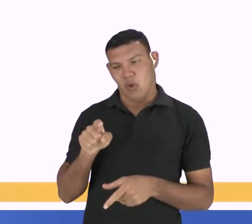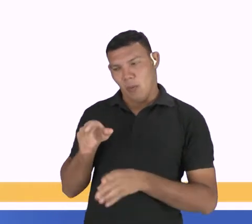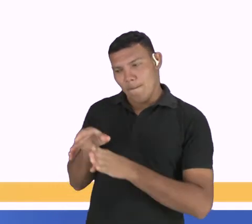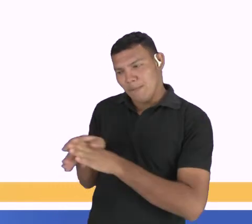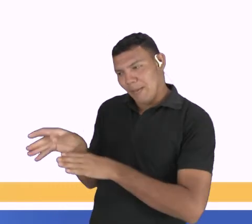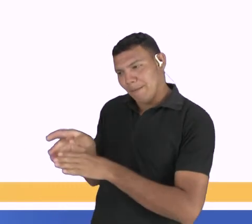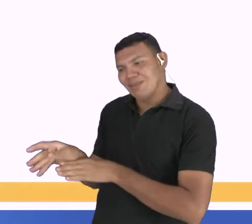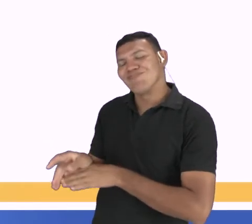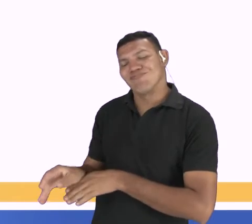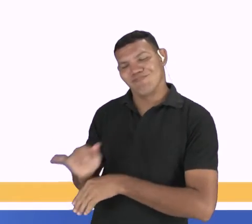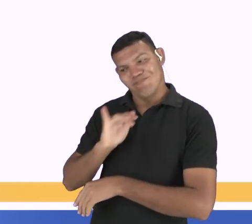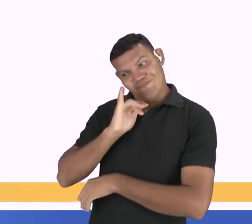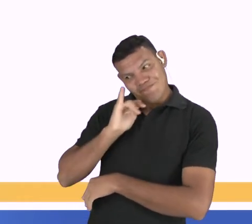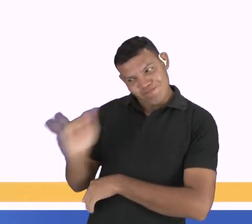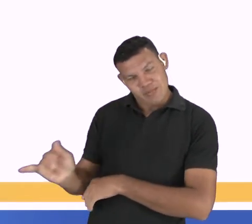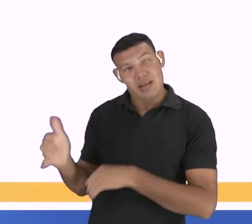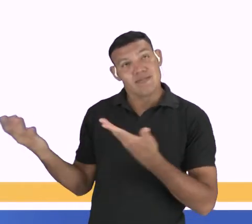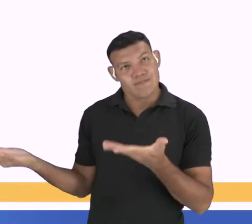mãe.